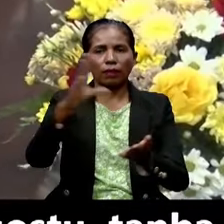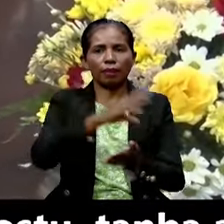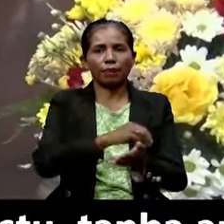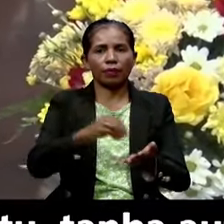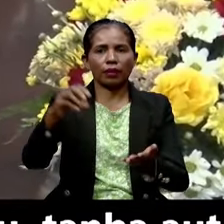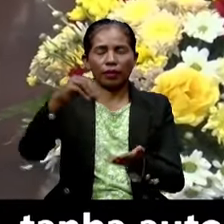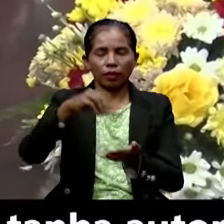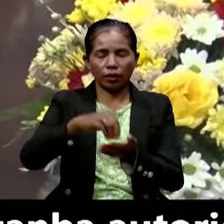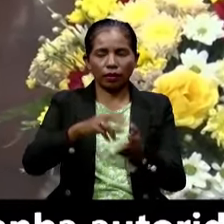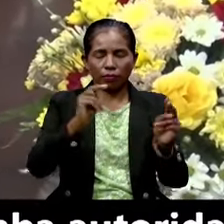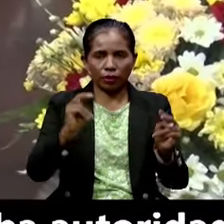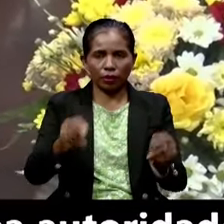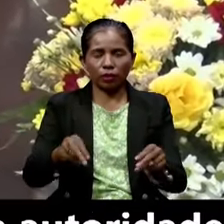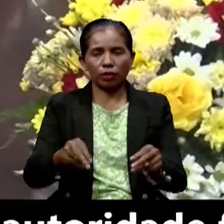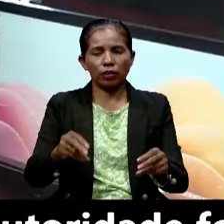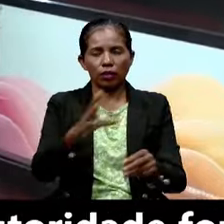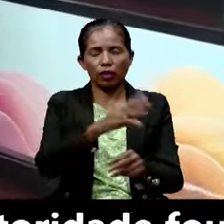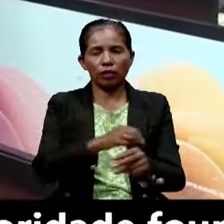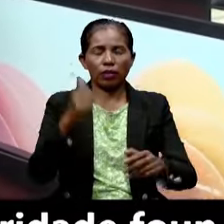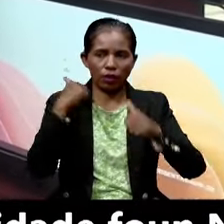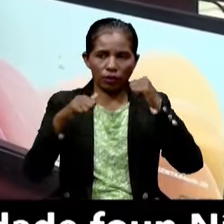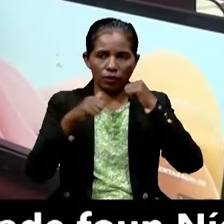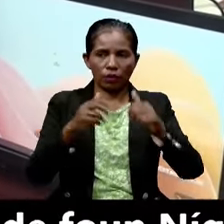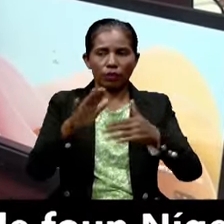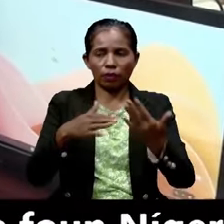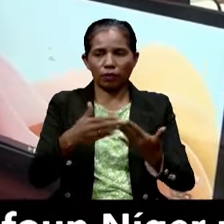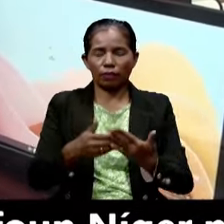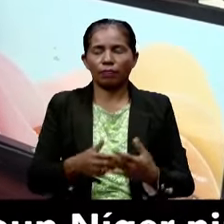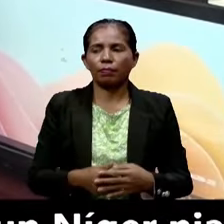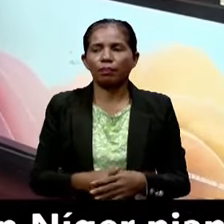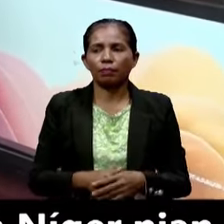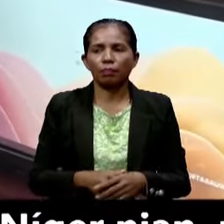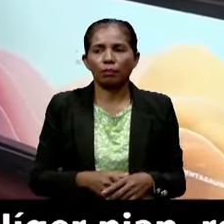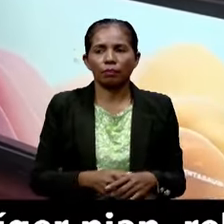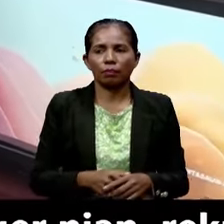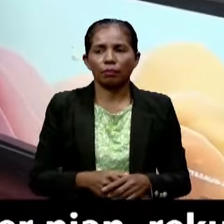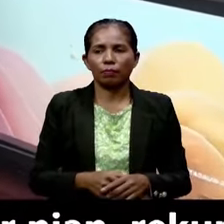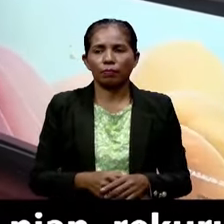impresso nebe precisa ba licenciamento atividade sirane. Marito da Costa, Emerenciano Martins, GMN.